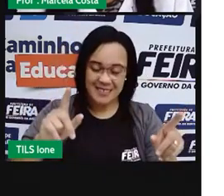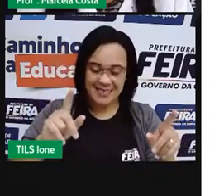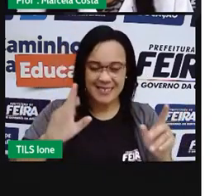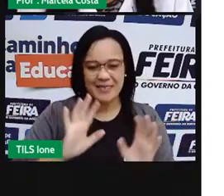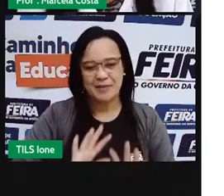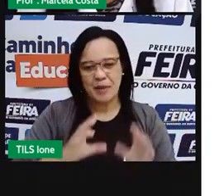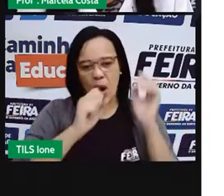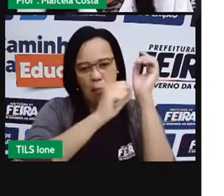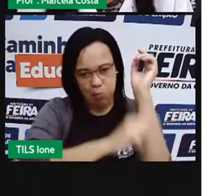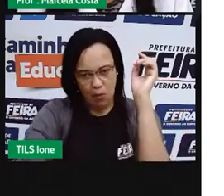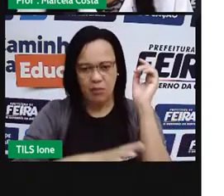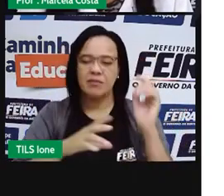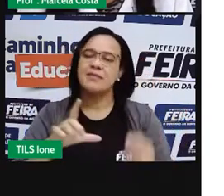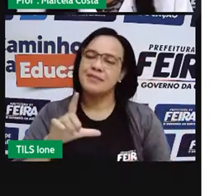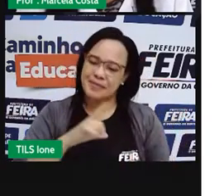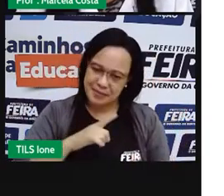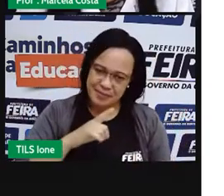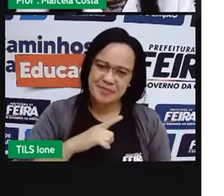isso?